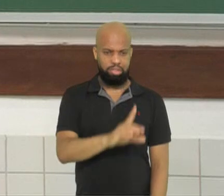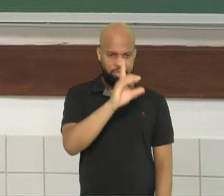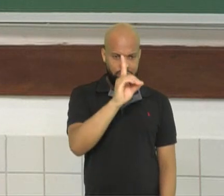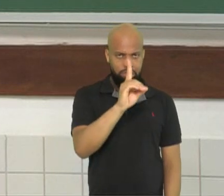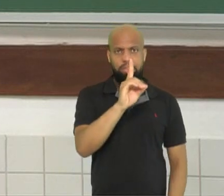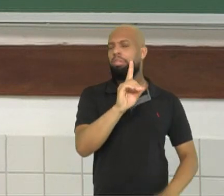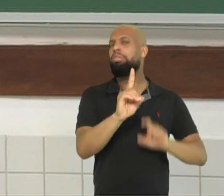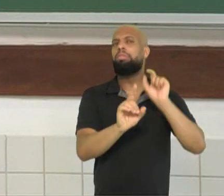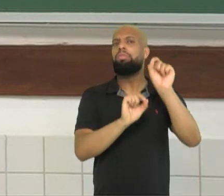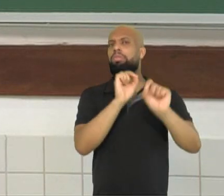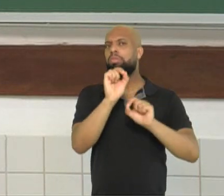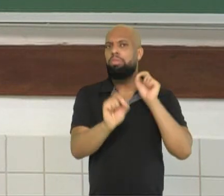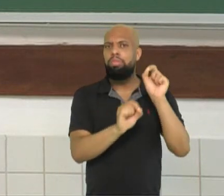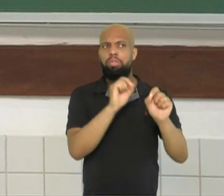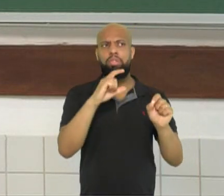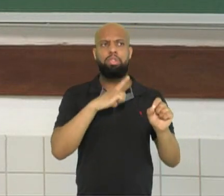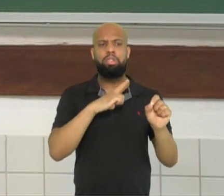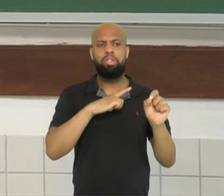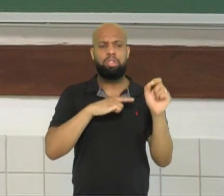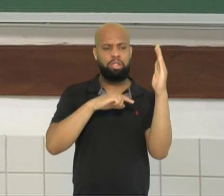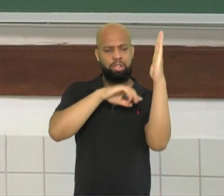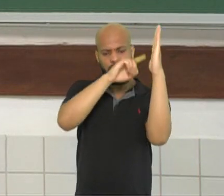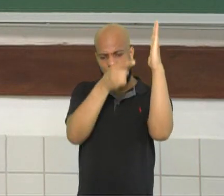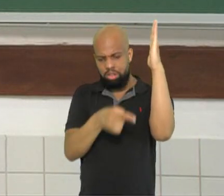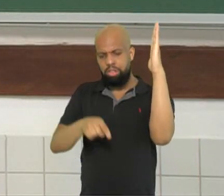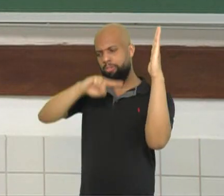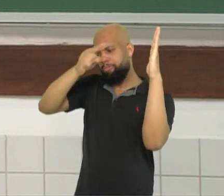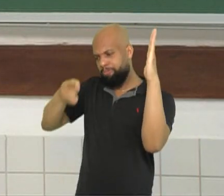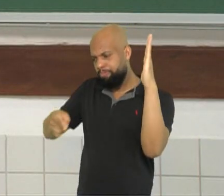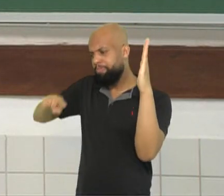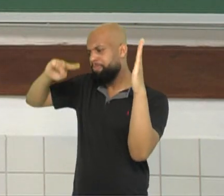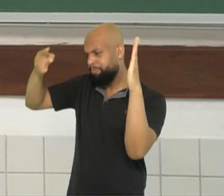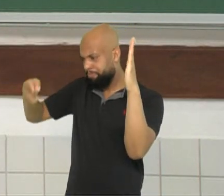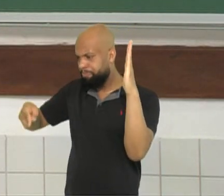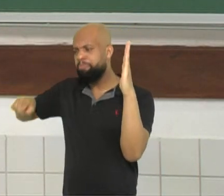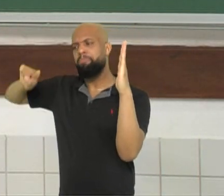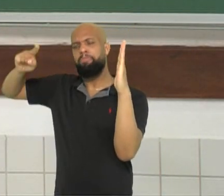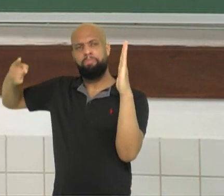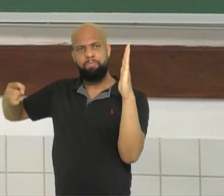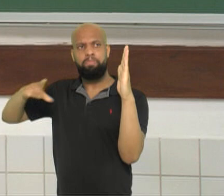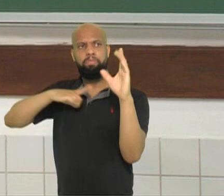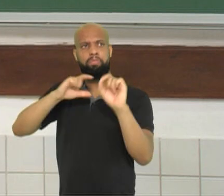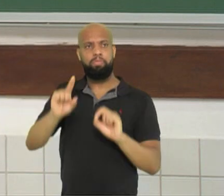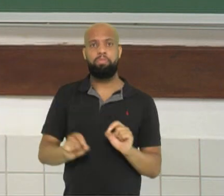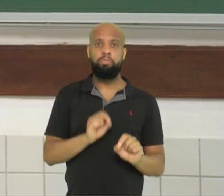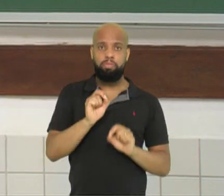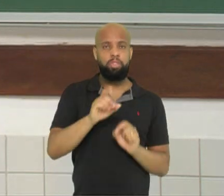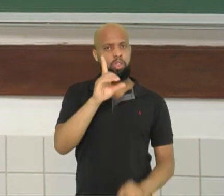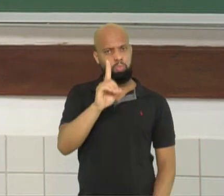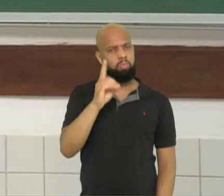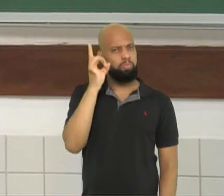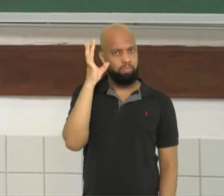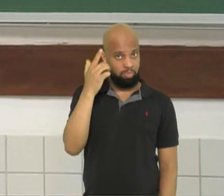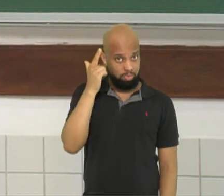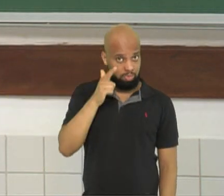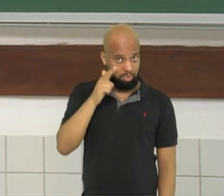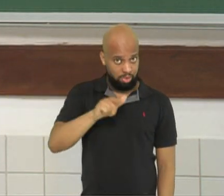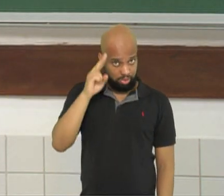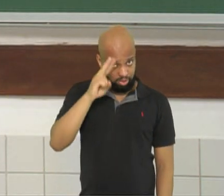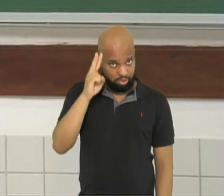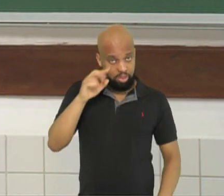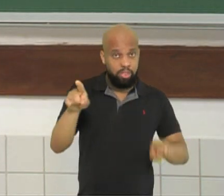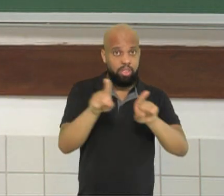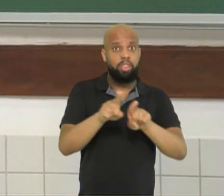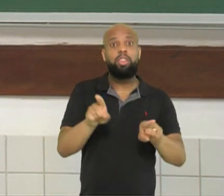domínio ali na senoide, né? Infinitamente para a esquerda e para a direita, o domínio vai ser fácil. E a